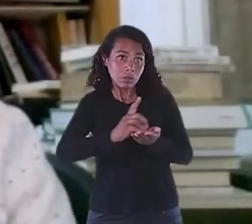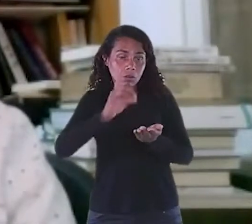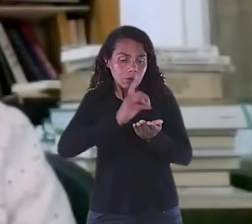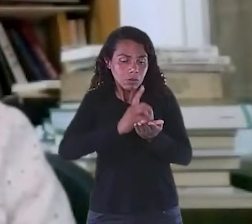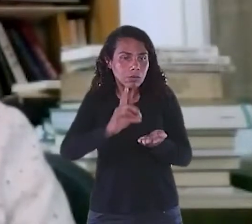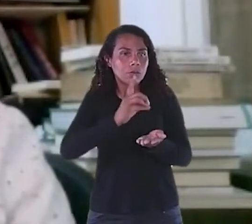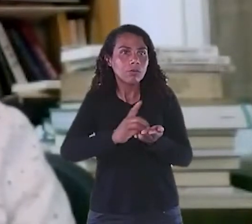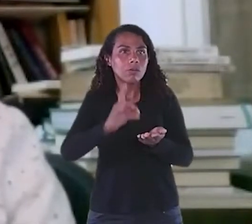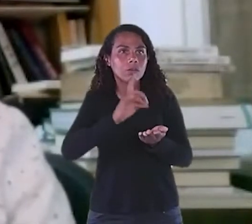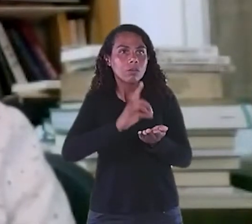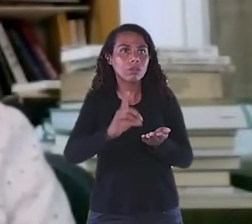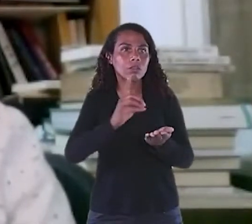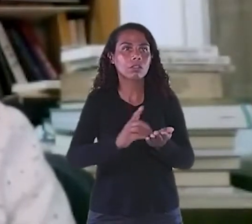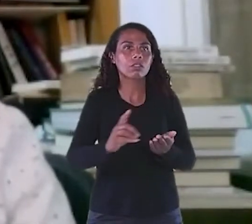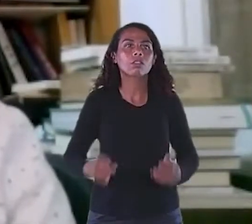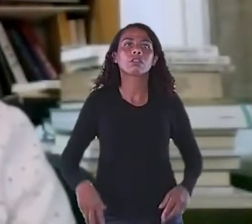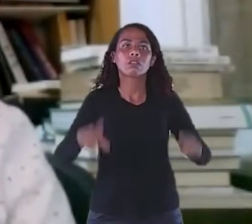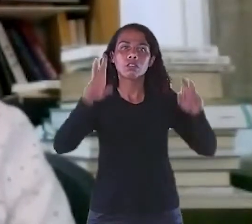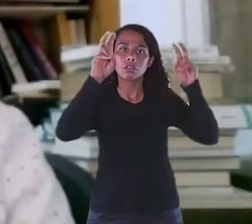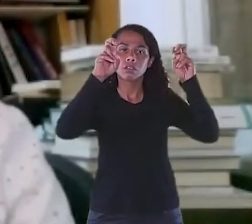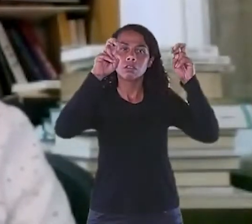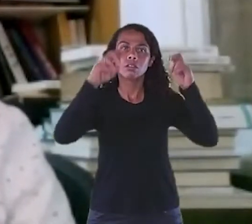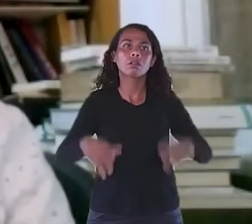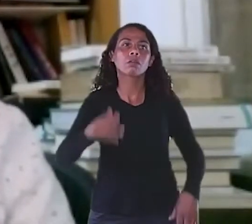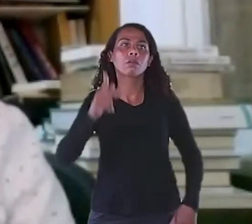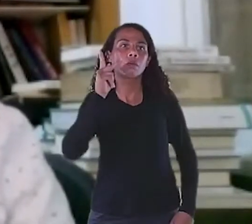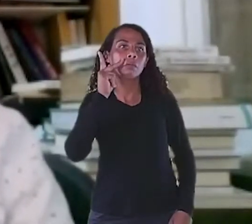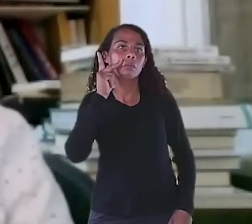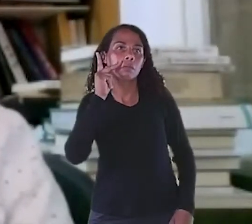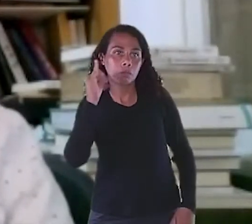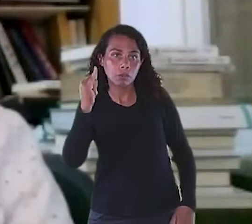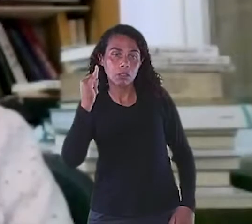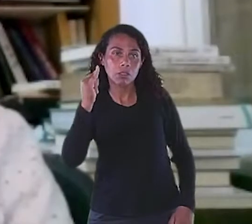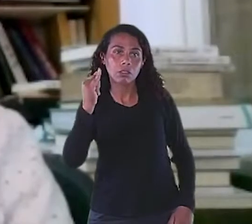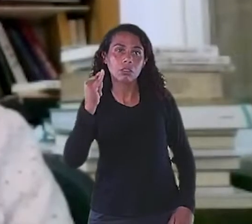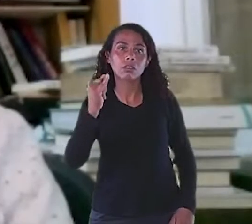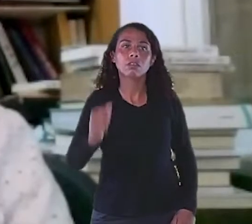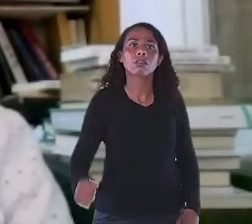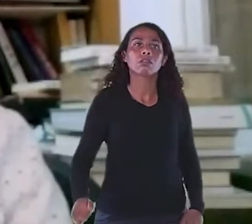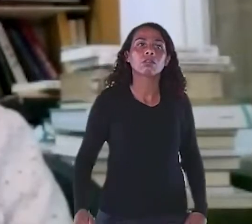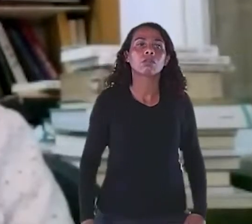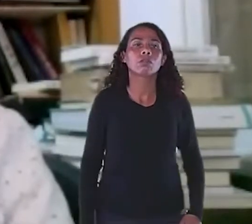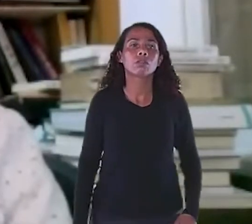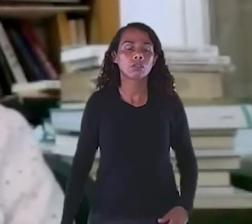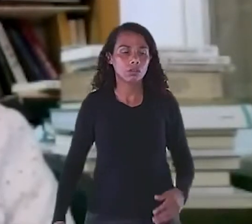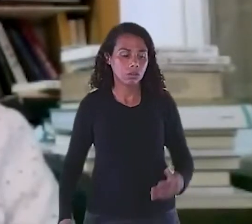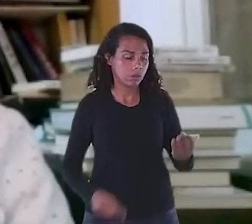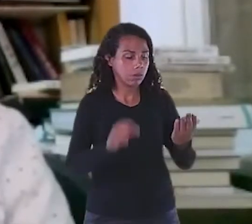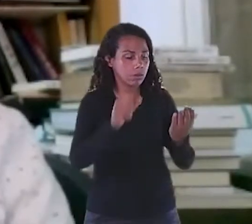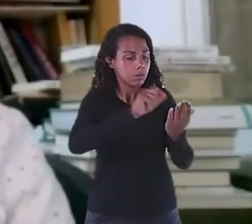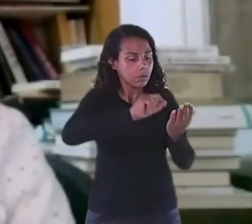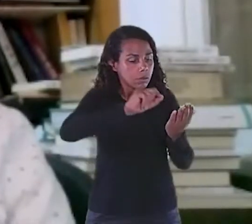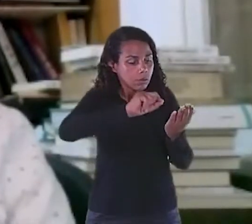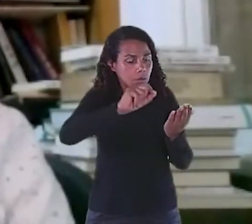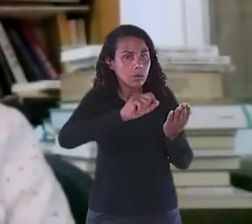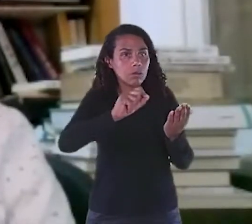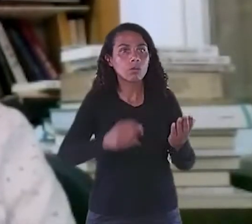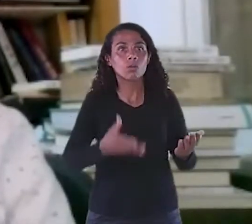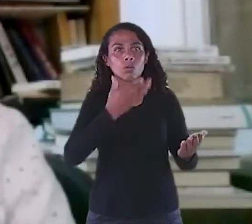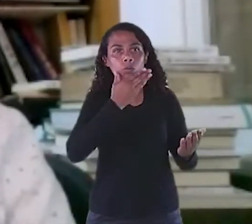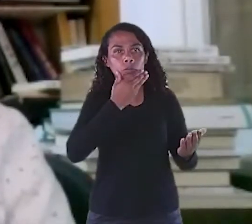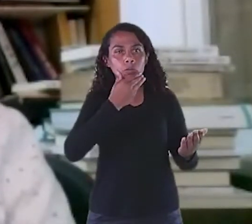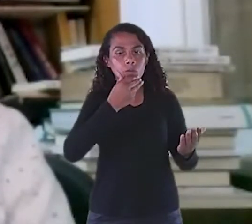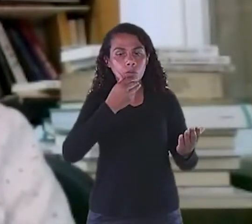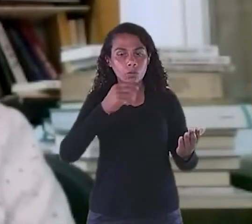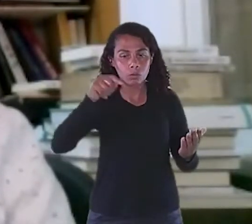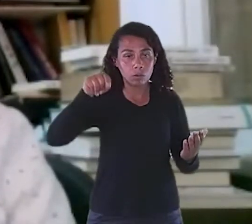chamado Pai dos Burros, Dicionário de Lugares Comuns e Frases Feitas. Ele é um editor maravilhoso. E com ele trabalha